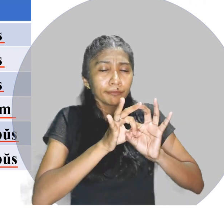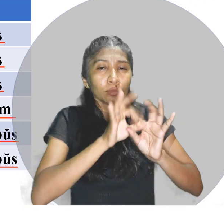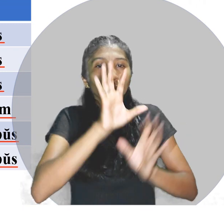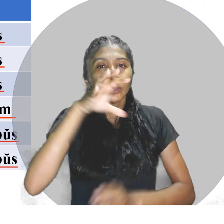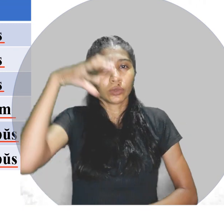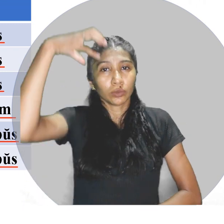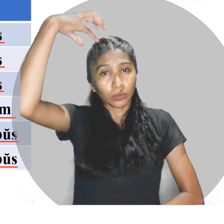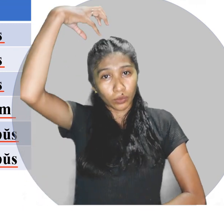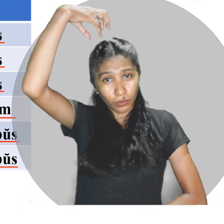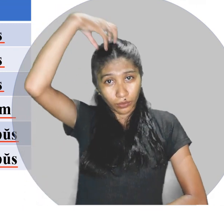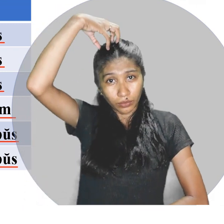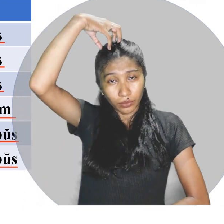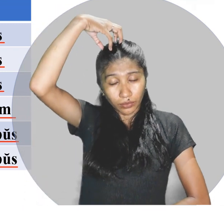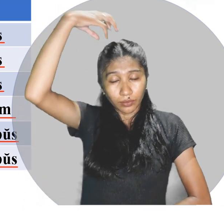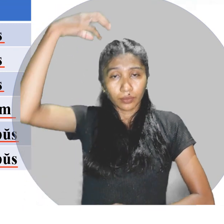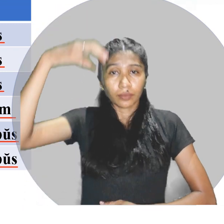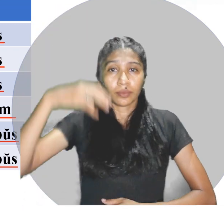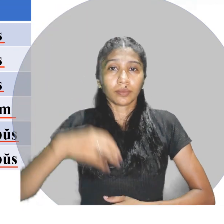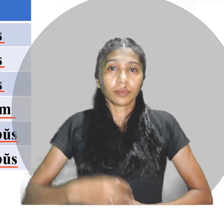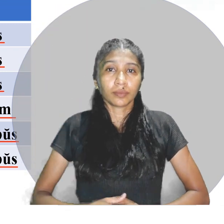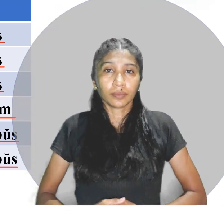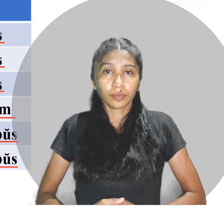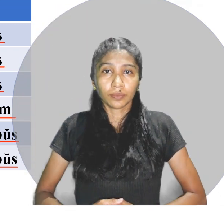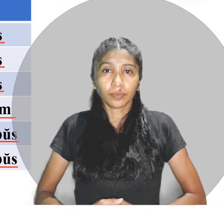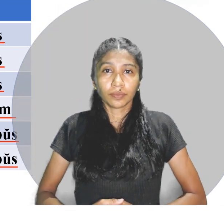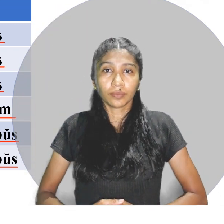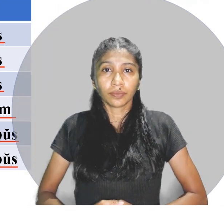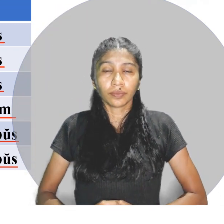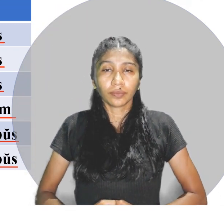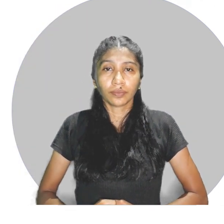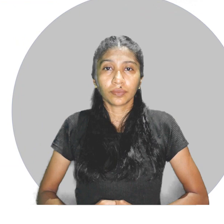reis, adjunta adverbial, plural.